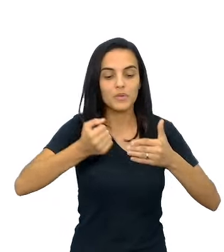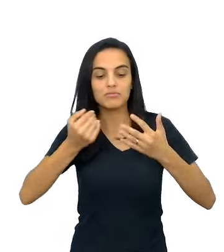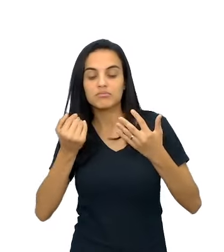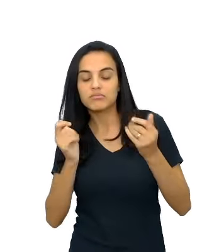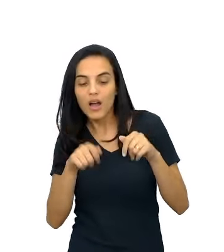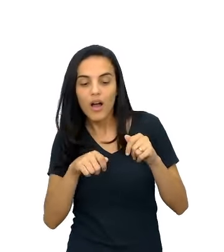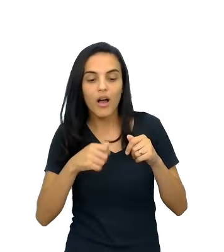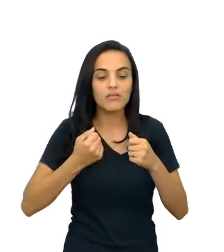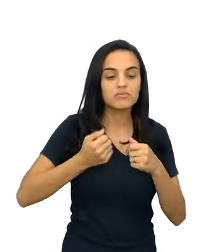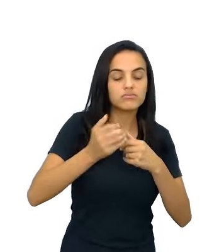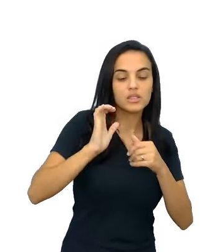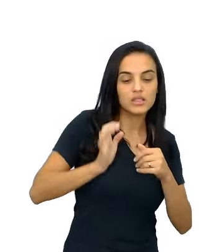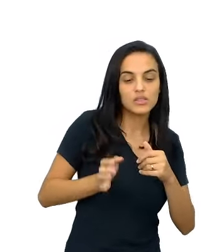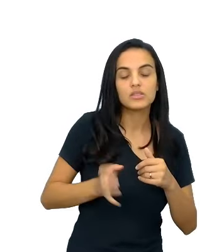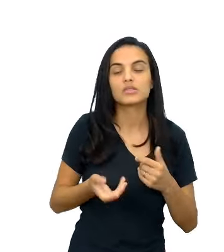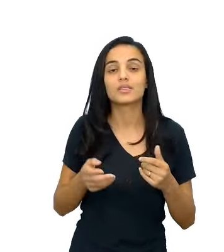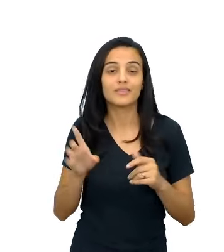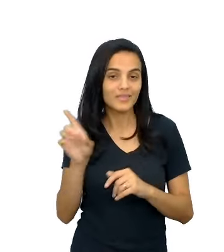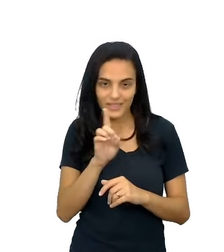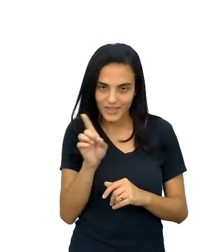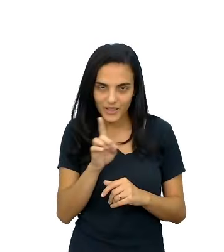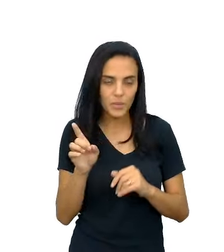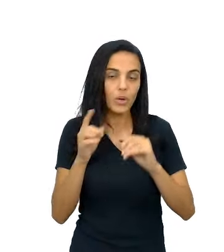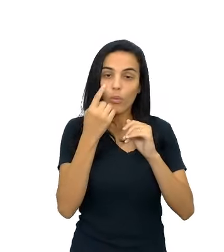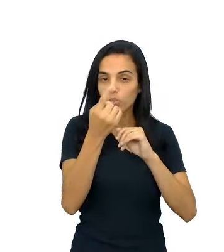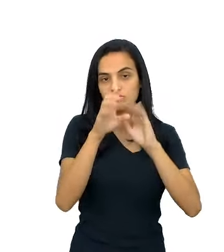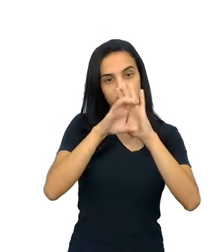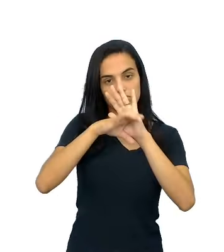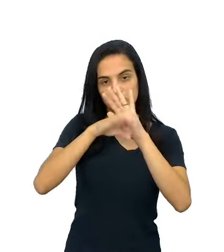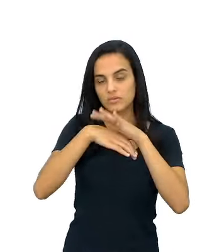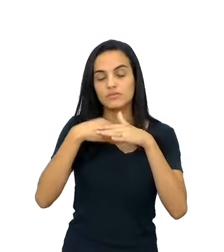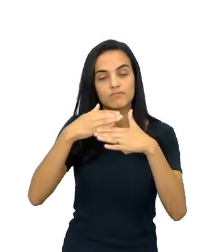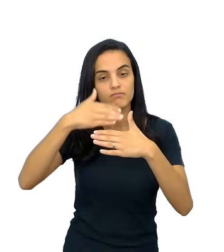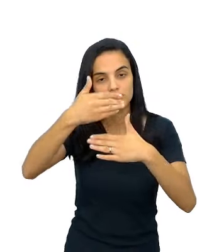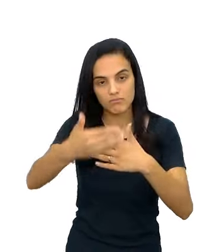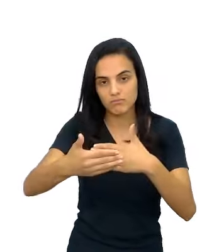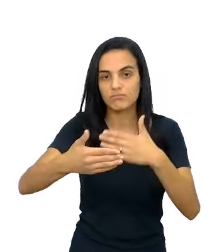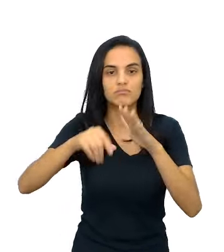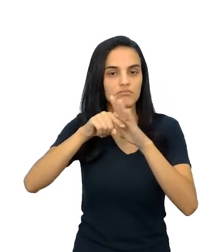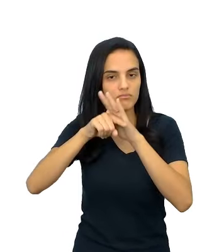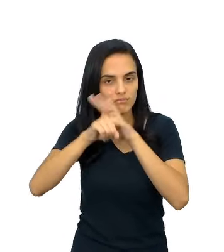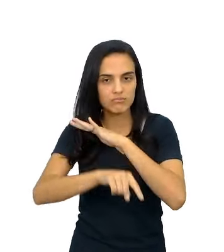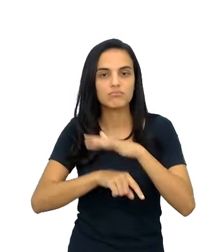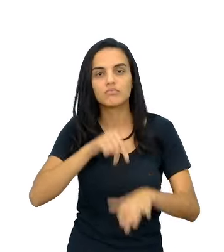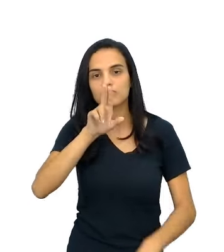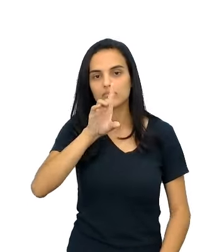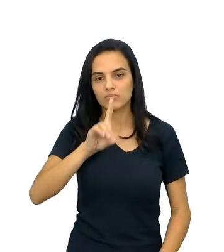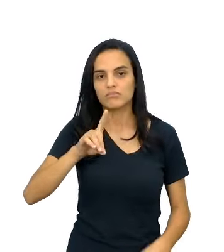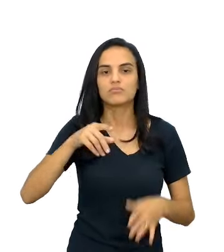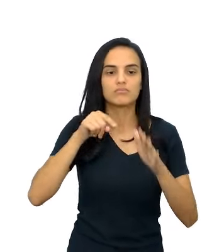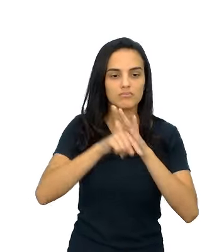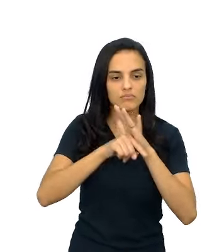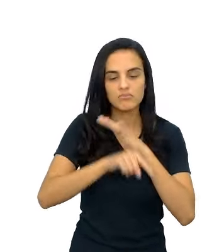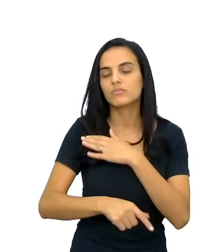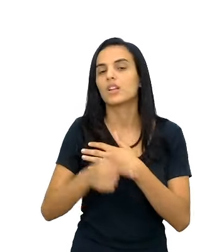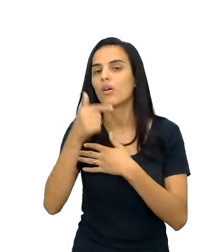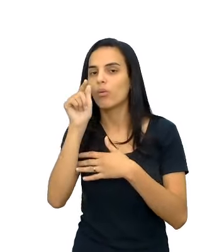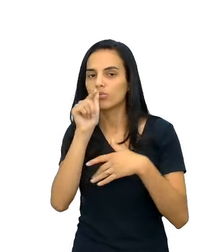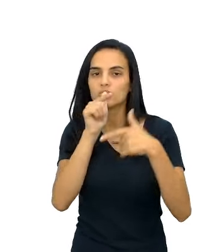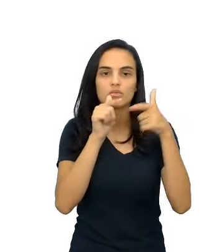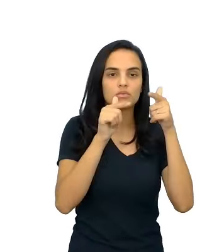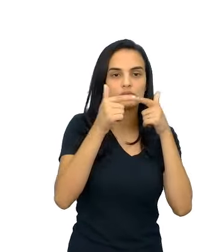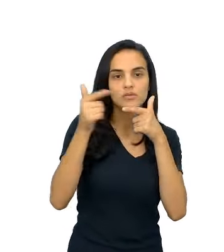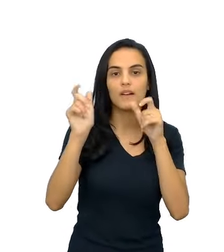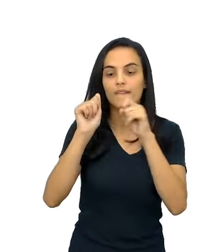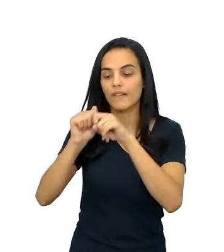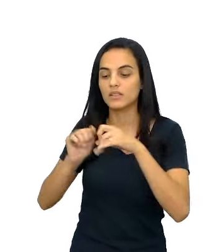probabilidade estatística, né? Um conteúdo, ele perpassa pelo outro, né? Uma unidade, ele perpassa pela outra, né?